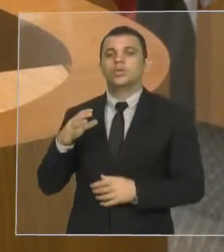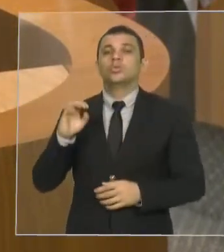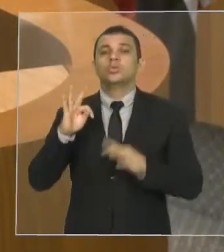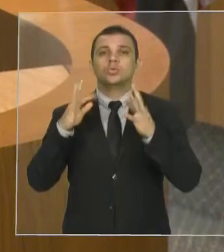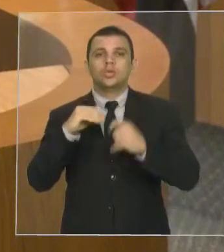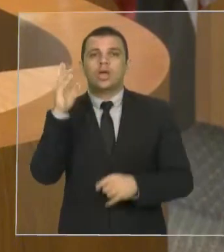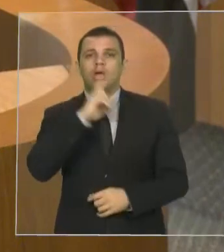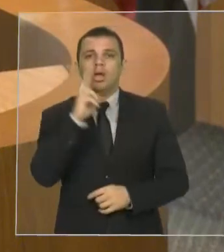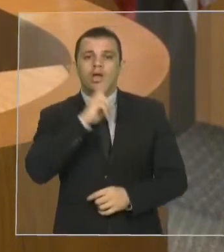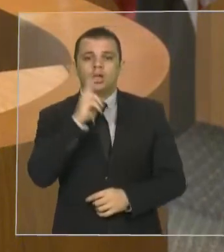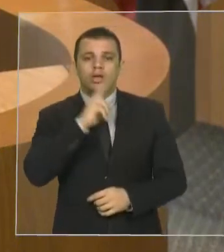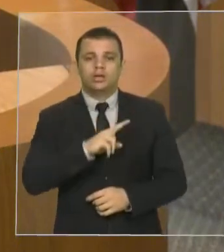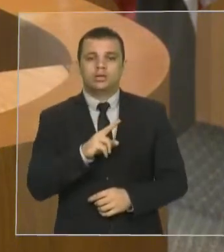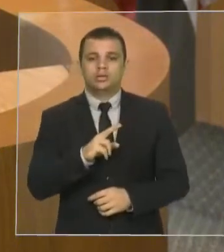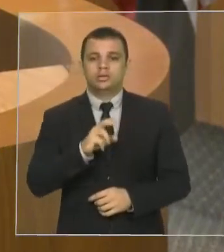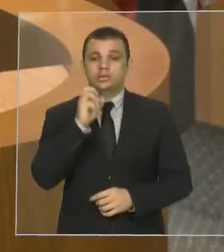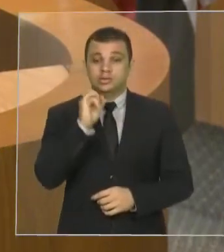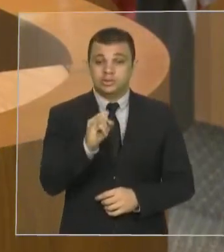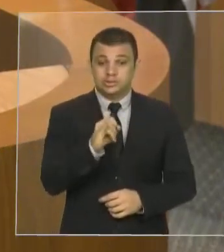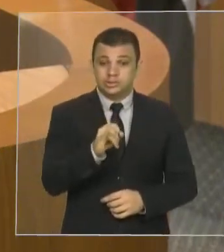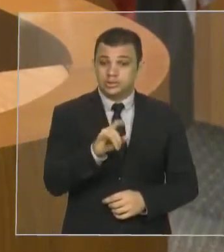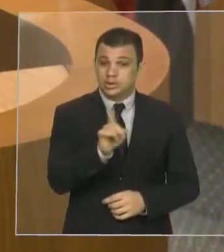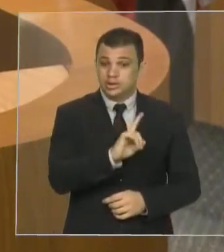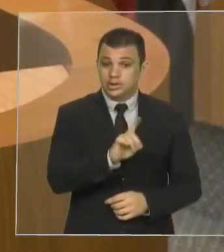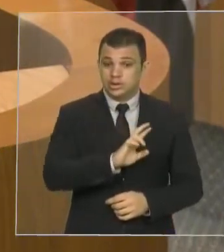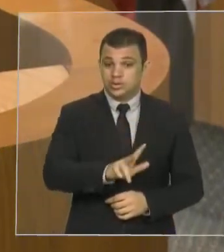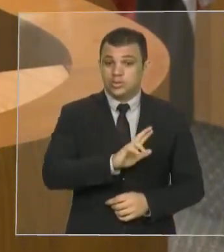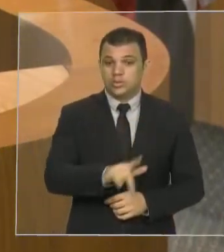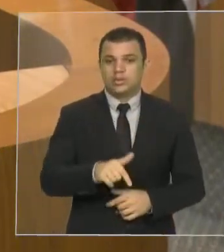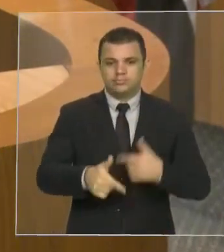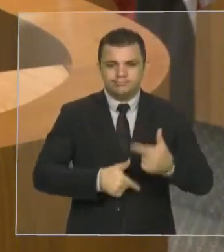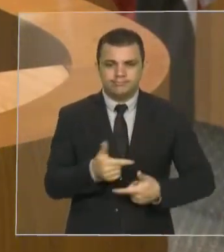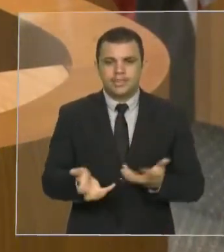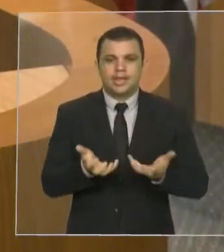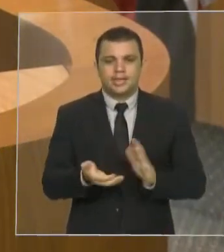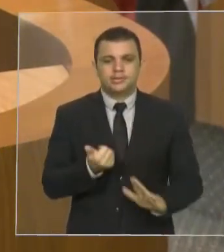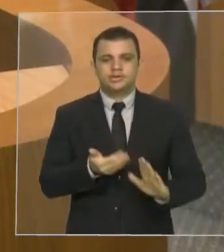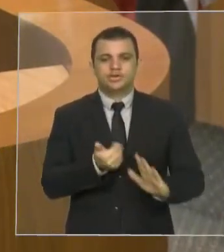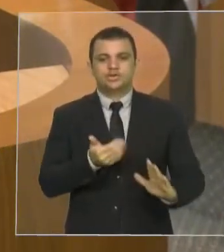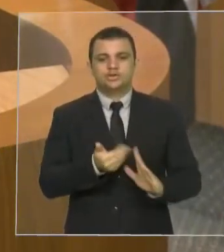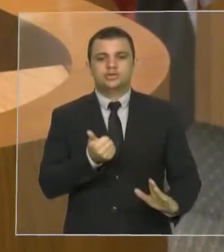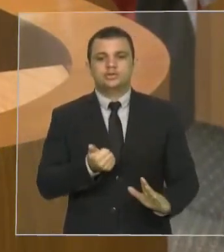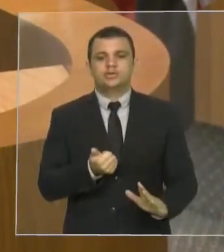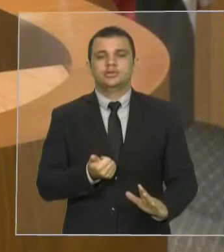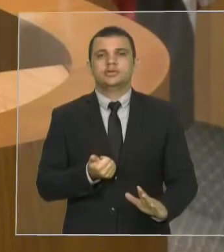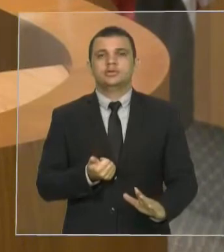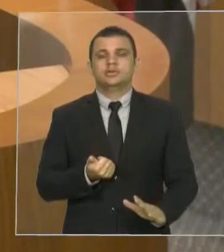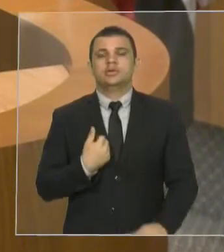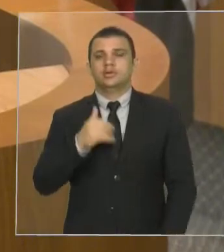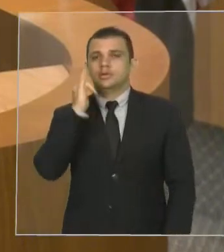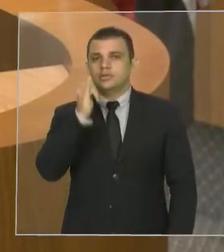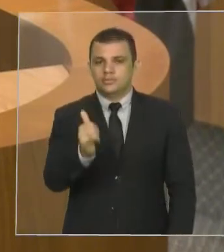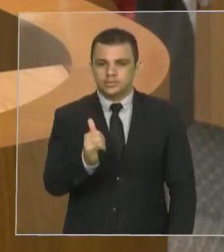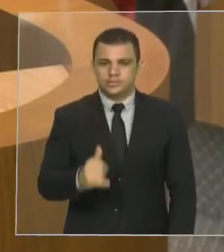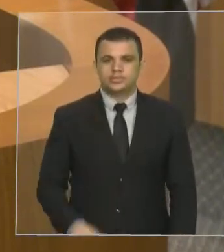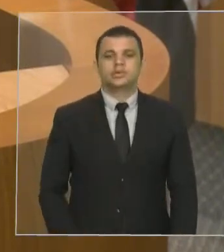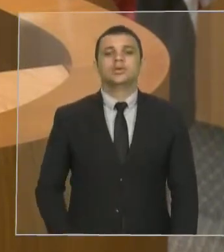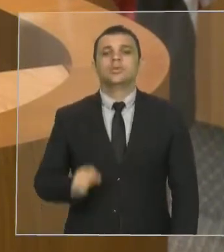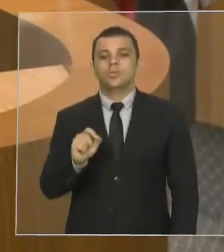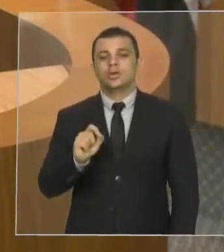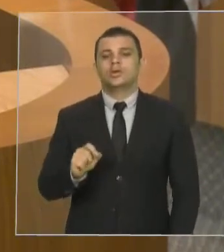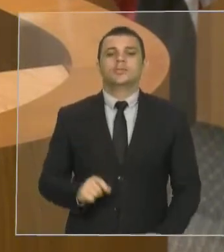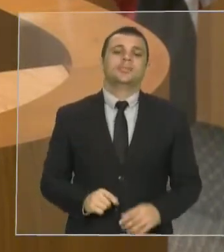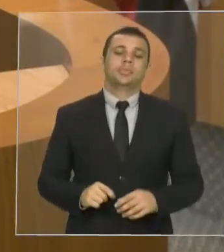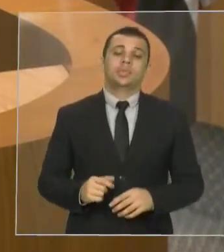Aqueles que não são, ele trabalha um jeito de retirar. Disse a Vossa Excelência, recebi reivindicações de